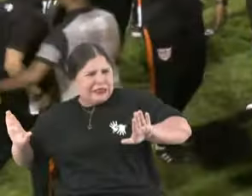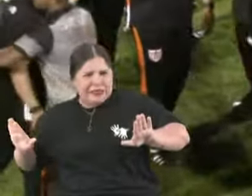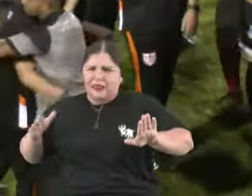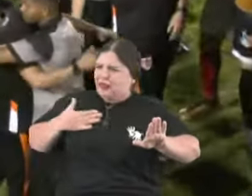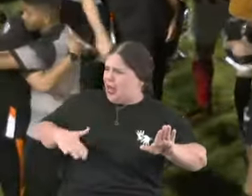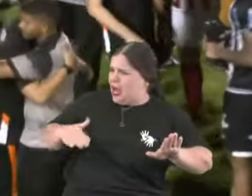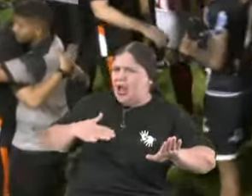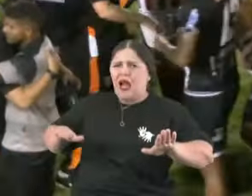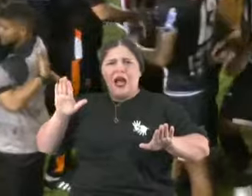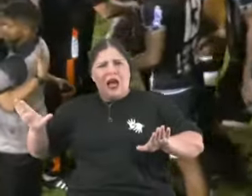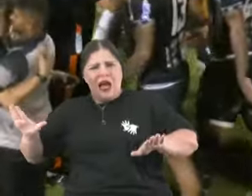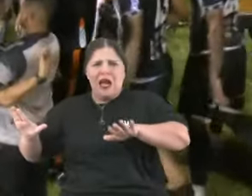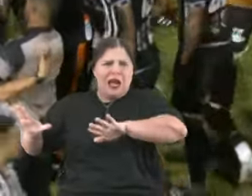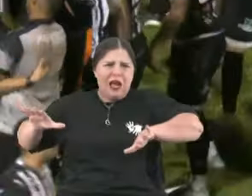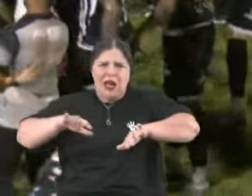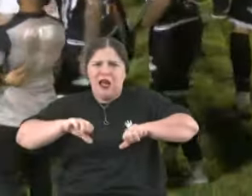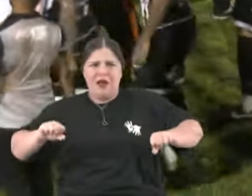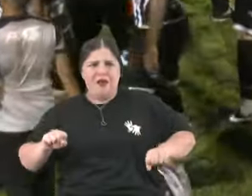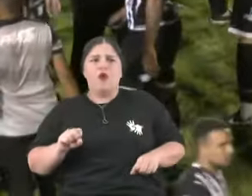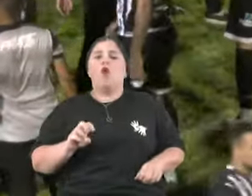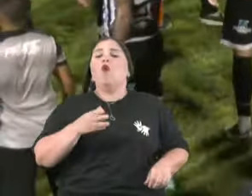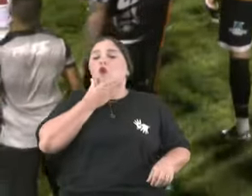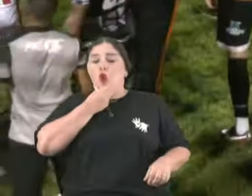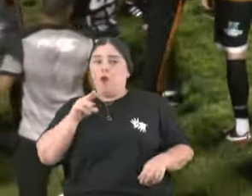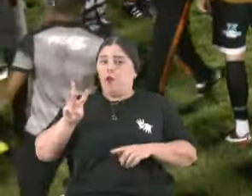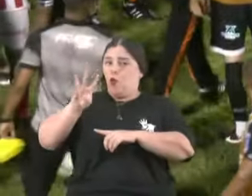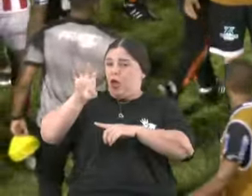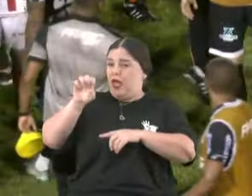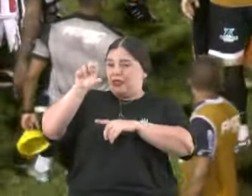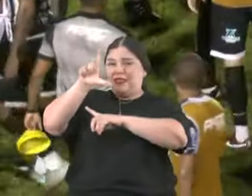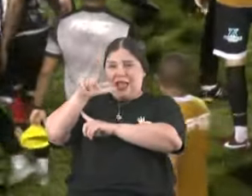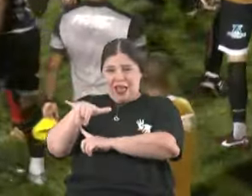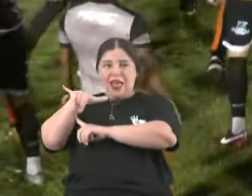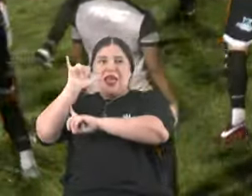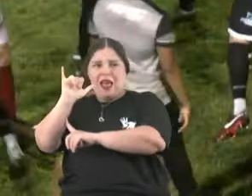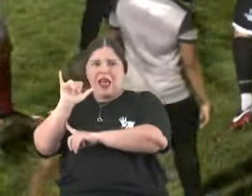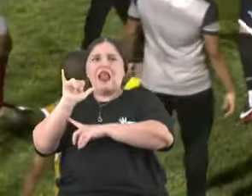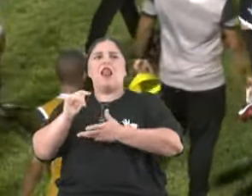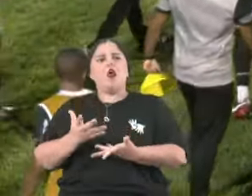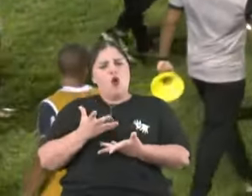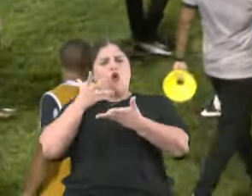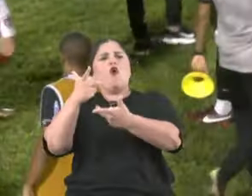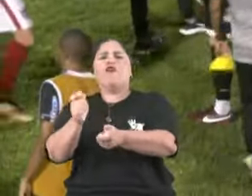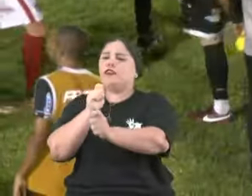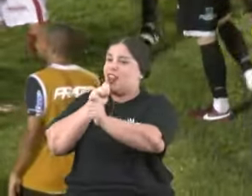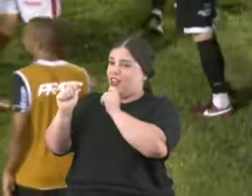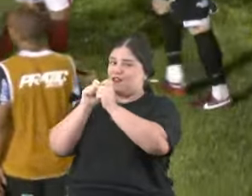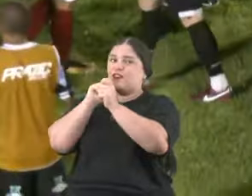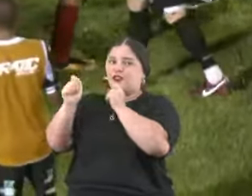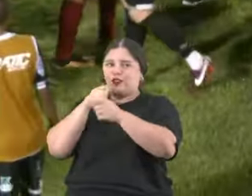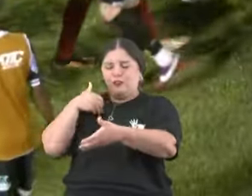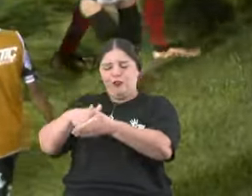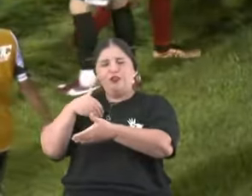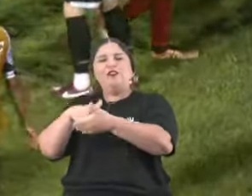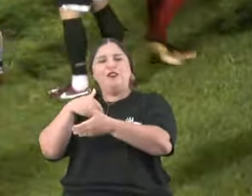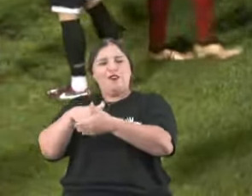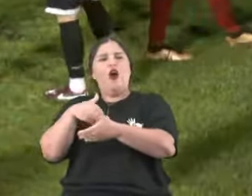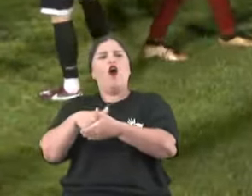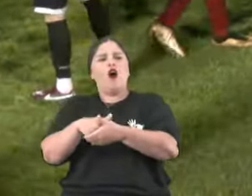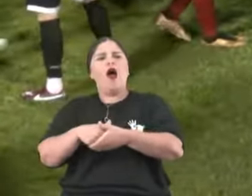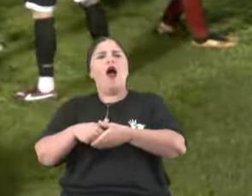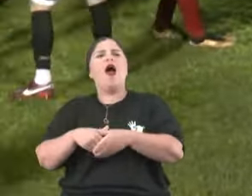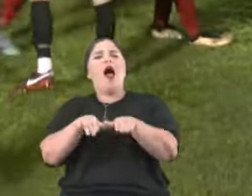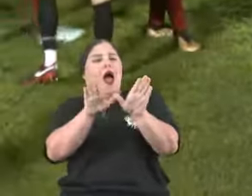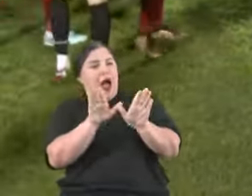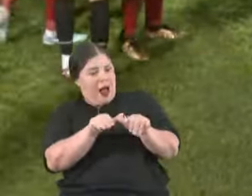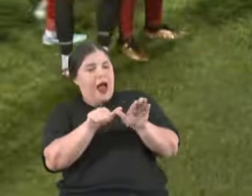nesse intervalo o Wesley vem aqui falar com a gente, convidei o Wesley aqui. Jogador do Asa, tá lá indo bate-boca, mas a gente quer saber do